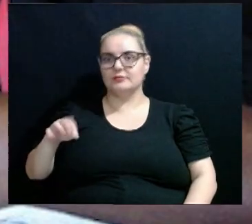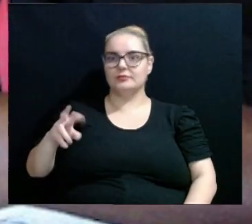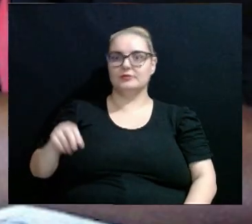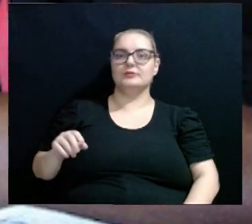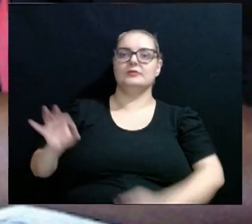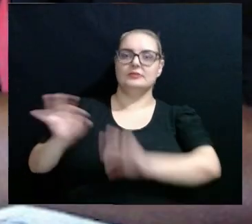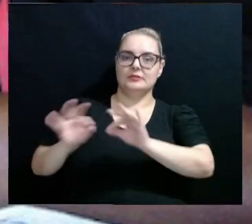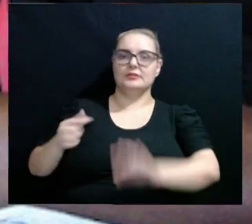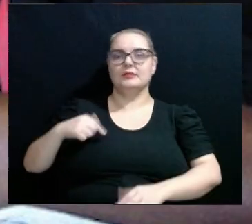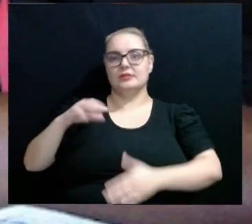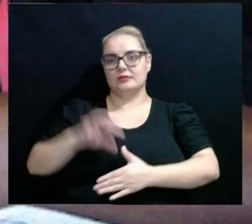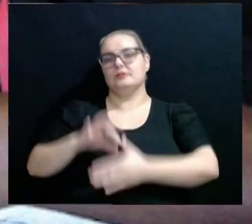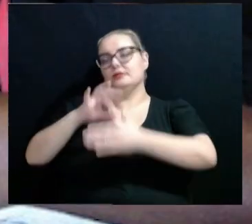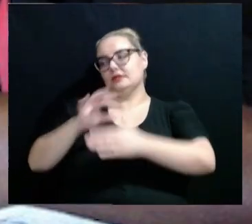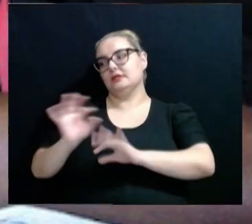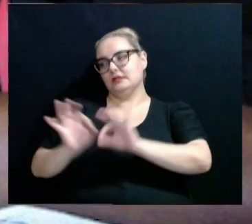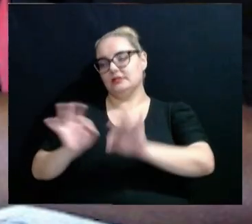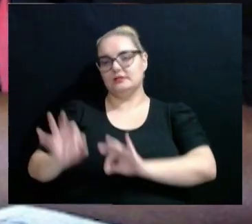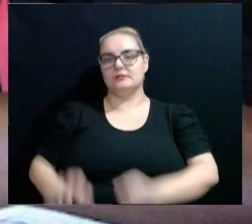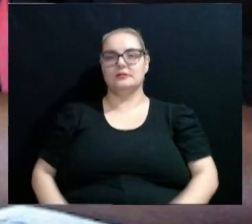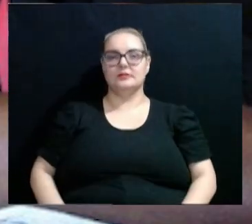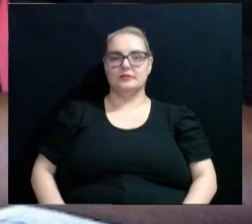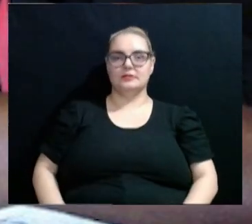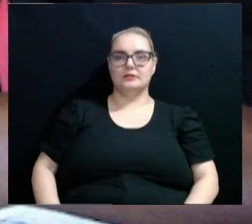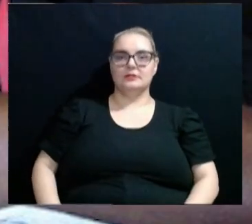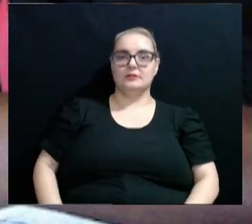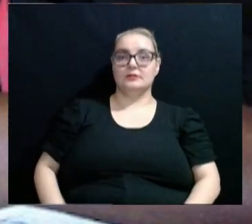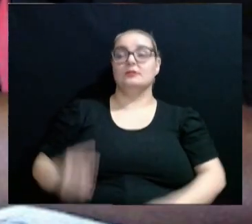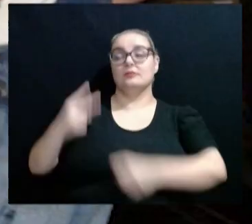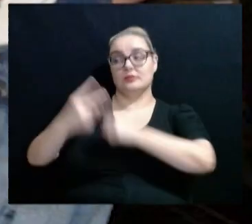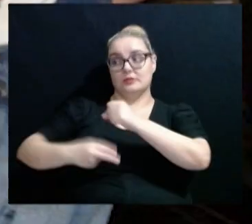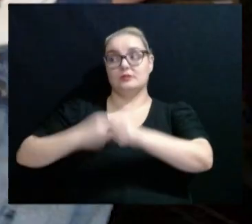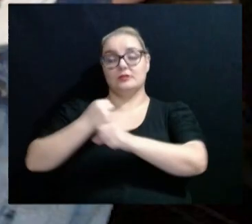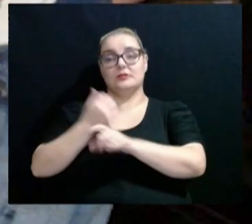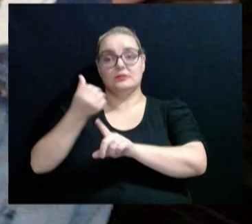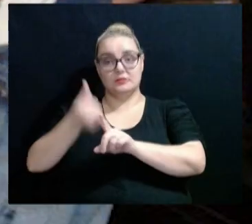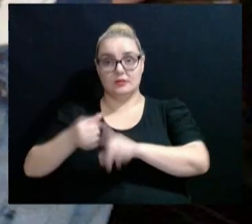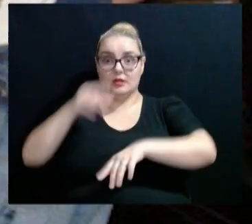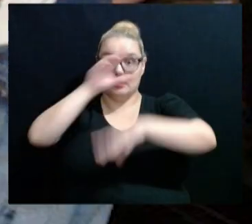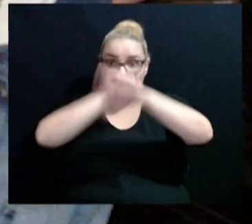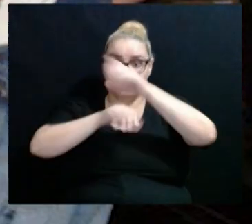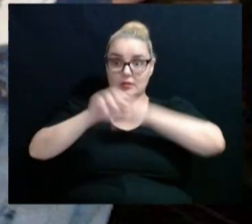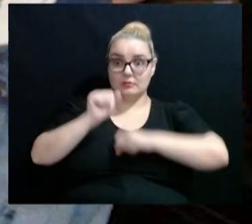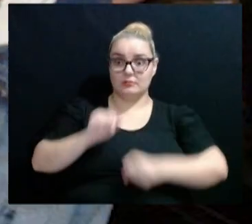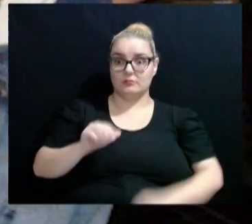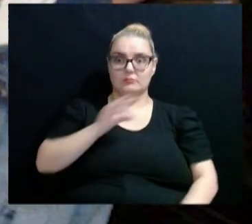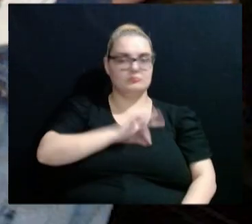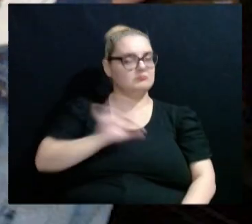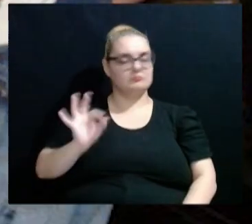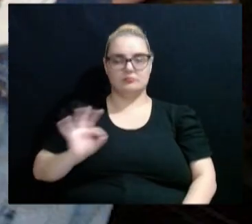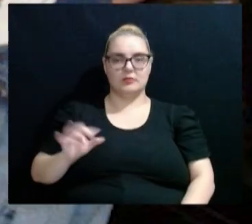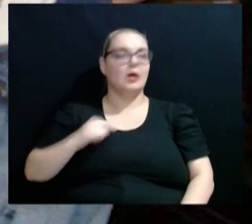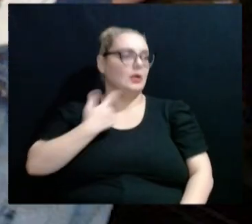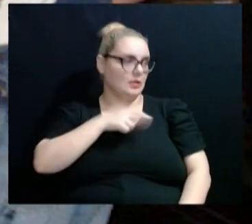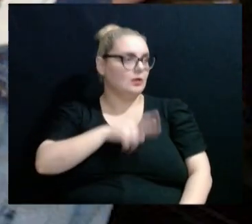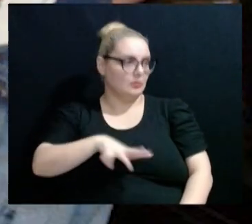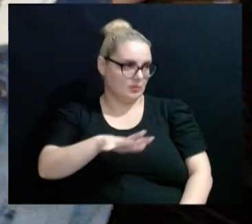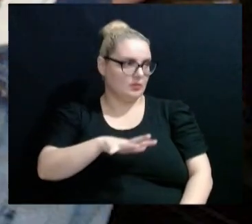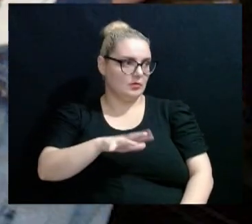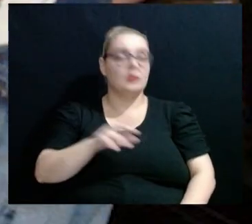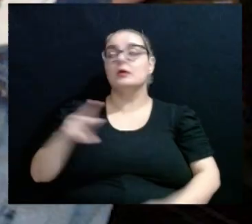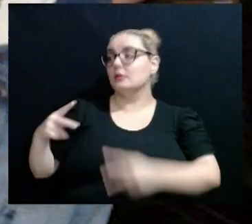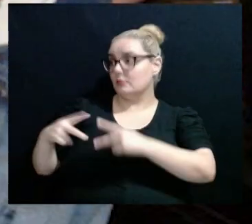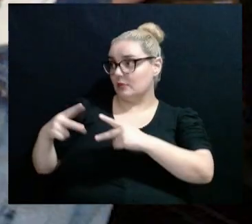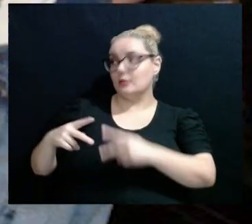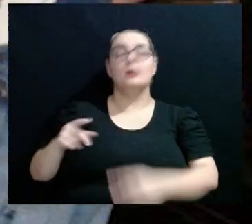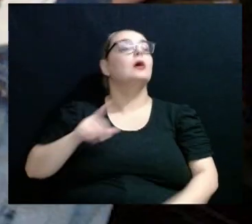no final assim dessa obra, esses meus amigos se tornaram escultores desse mesmo projeto e eu me tornei líder desse projeto. sim. Então,